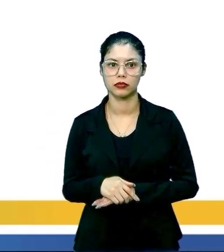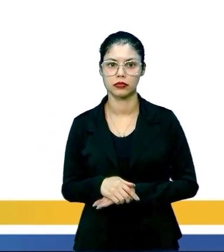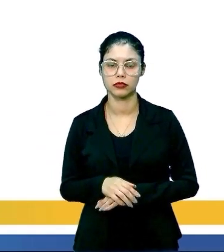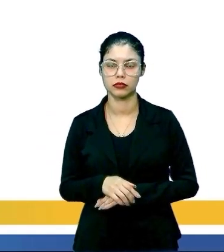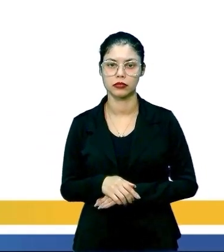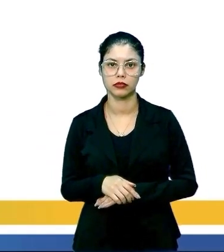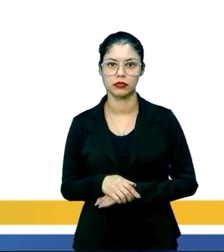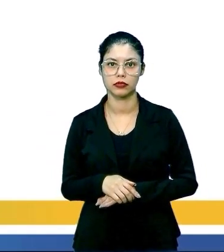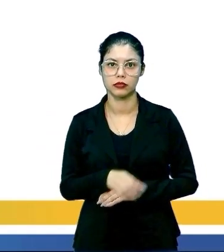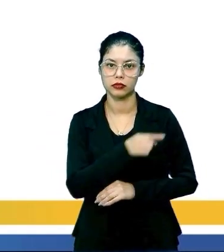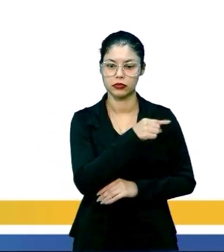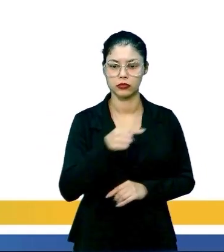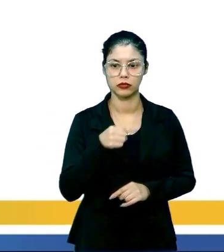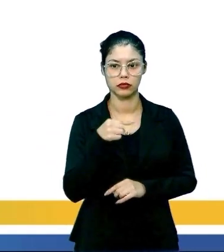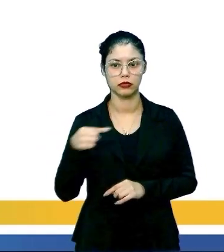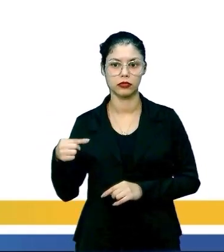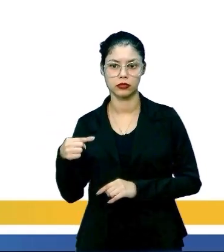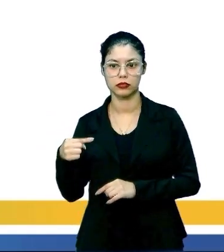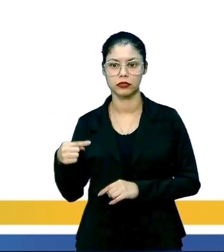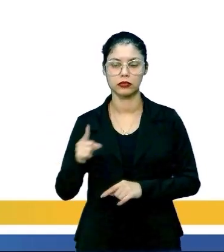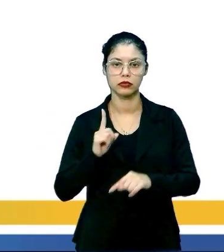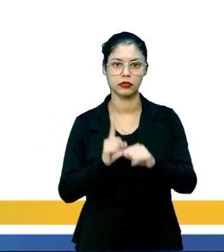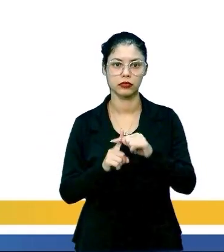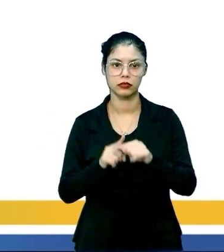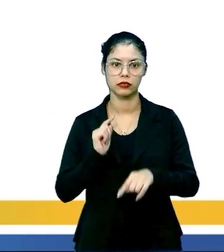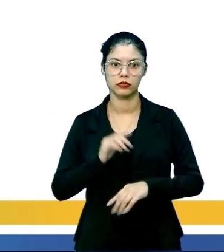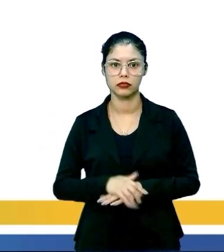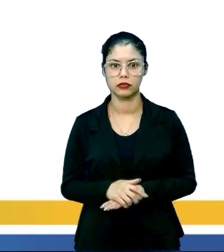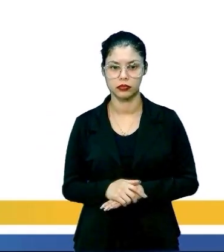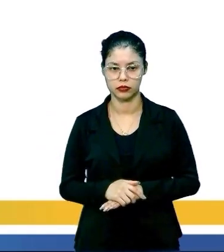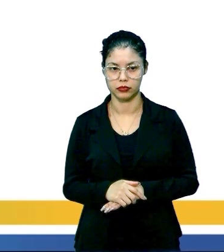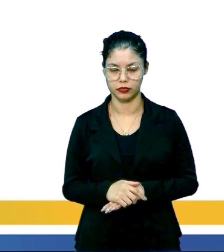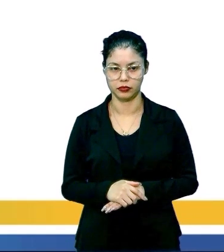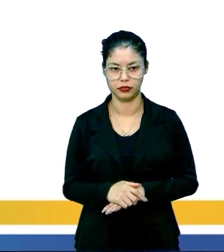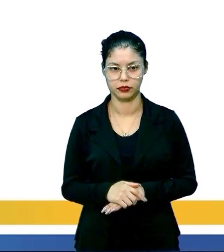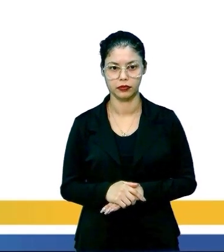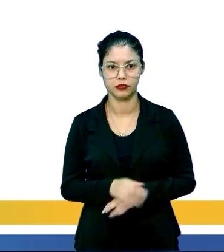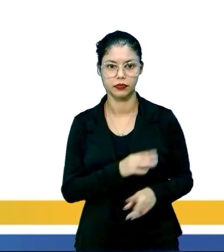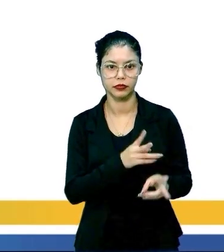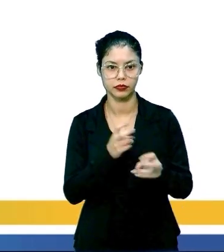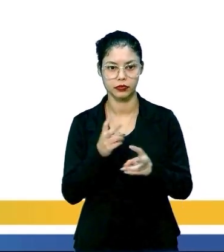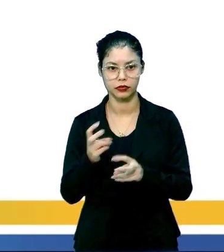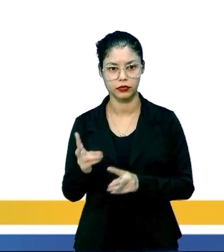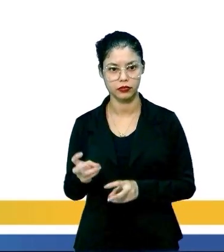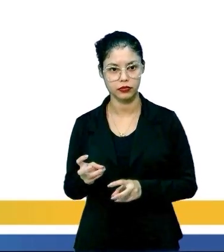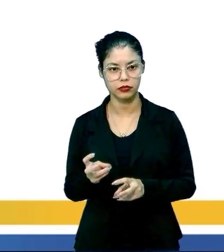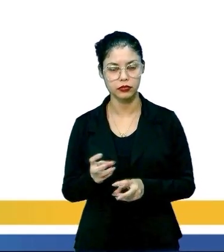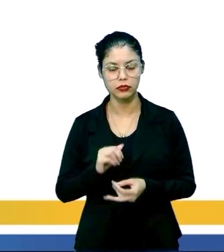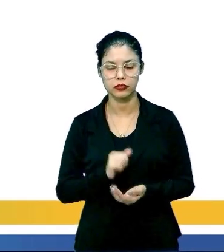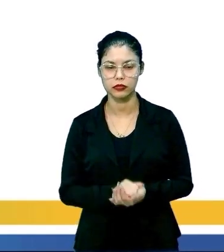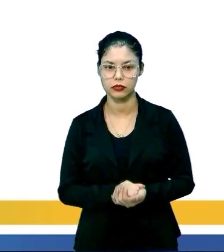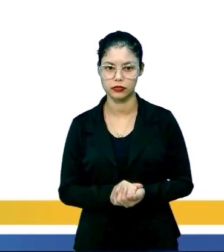é um negativo e o quadrado está fora do parênteses, menos com menos é mais. Então, menos 2 ao quadrado é igual a